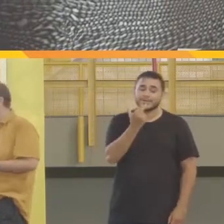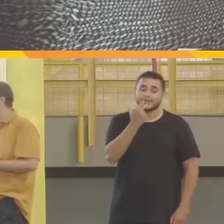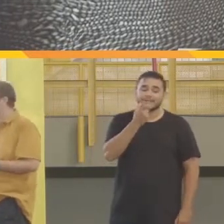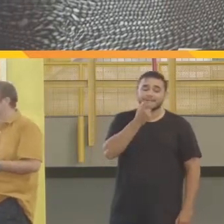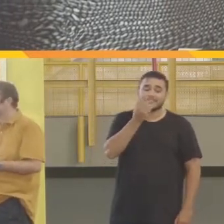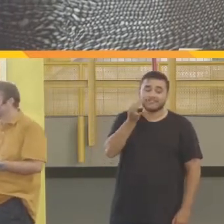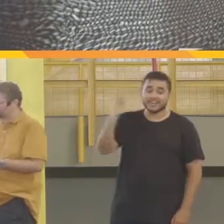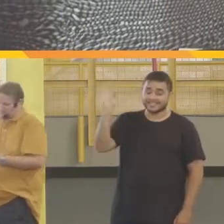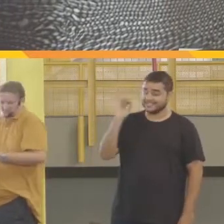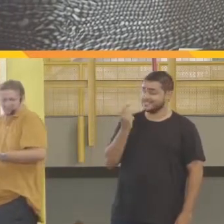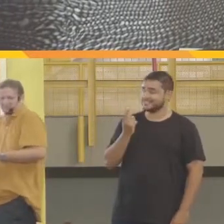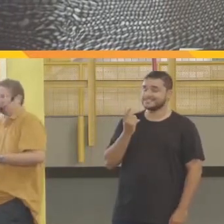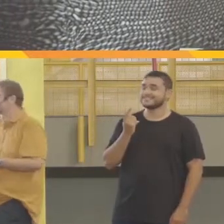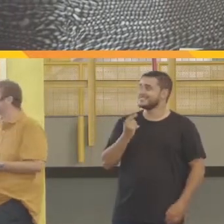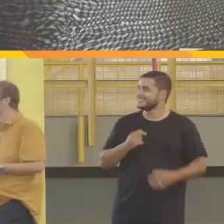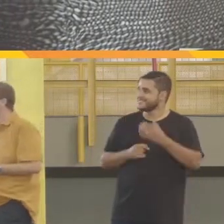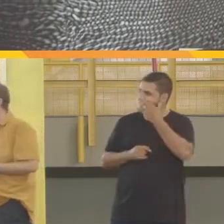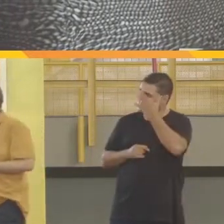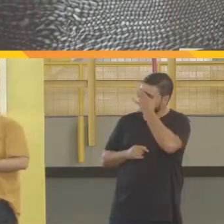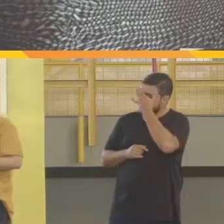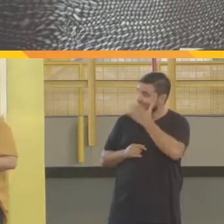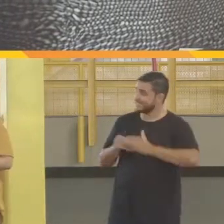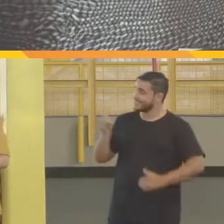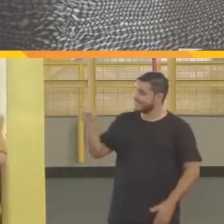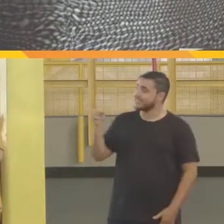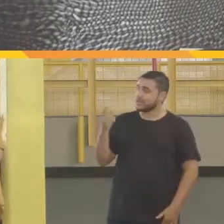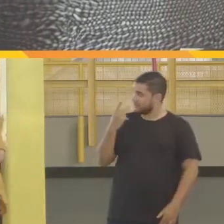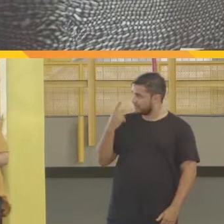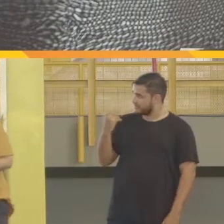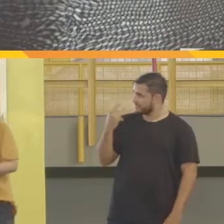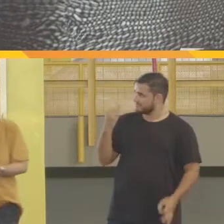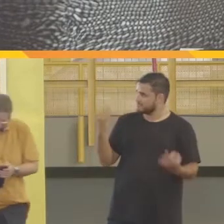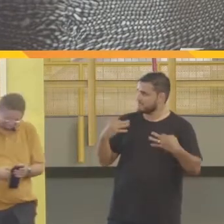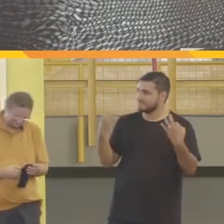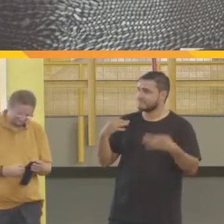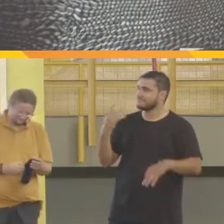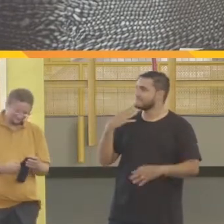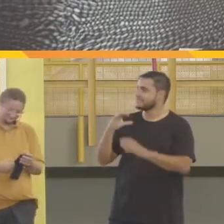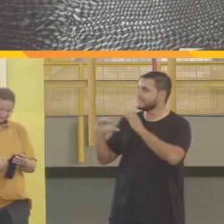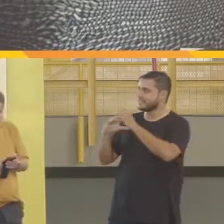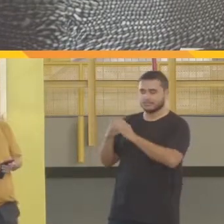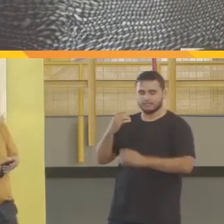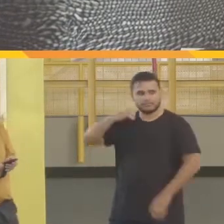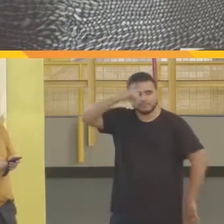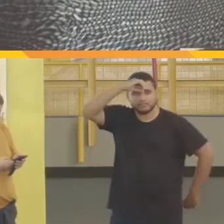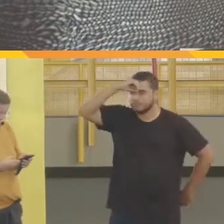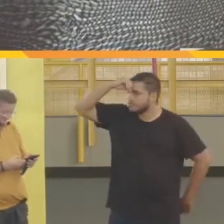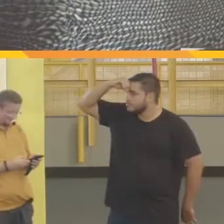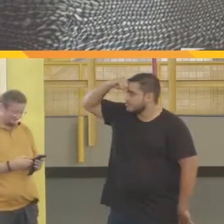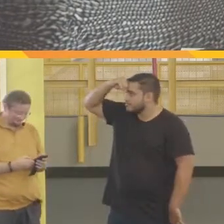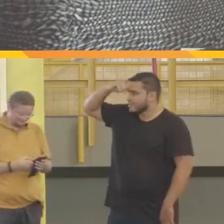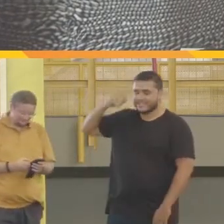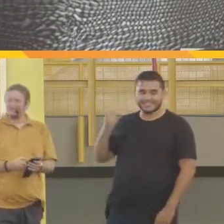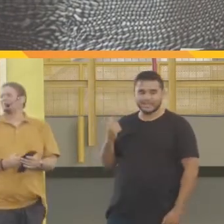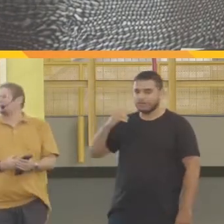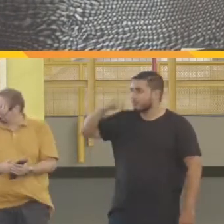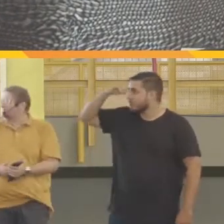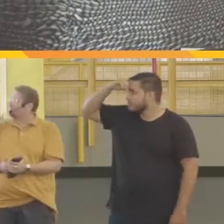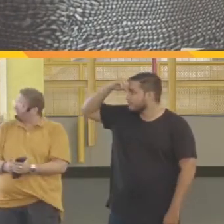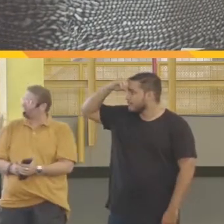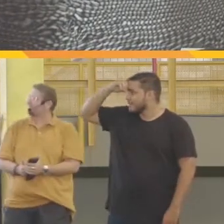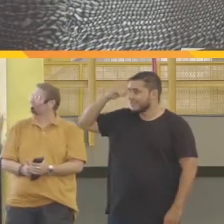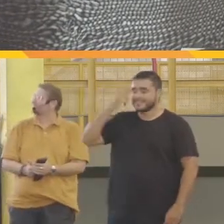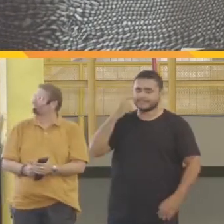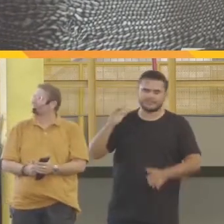Bonjour. Bonjour. Parlez-vous en français? Ave Maria. Je parle un peu. Não,